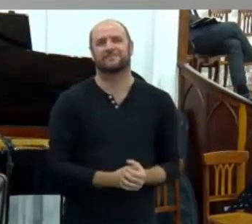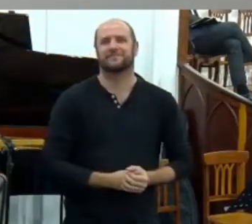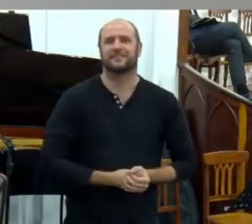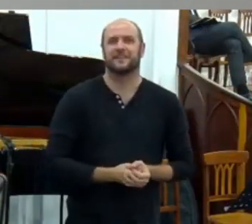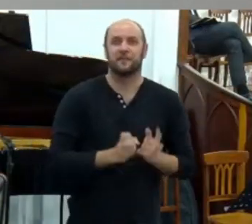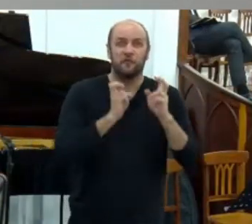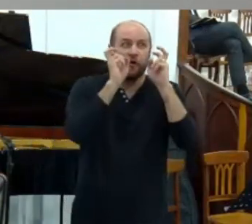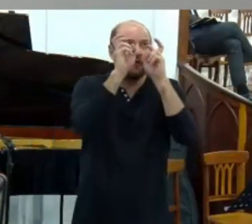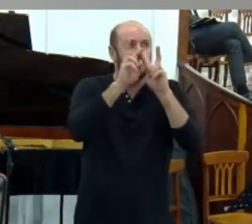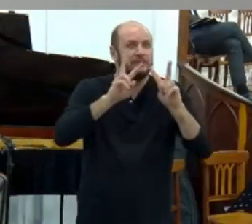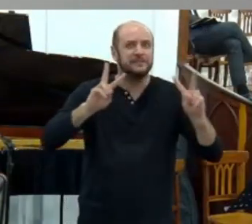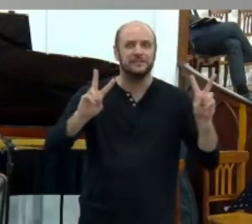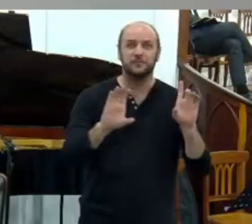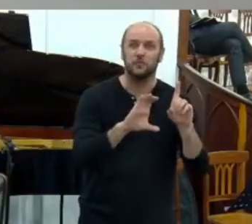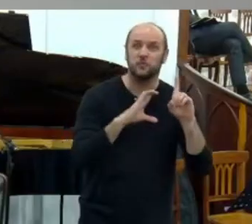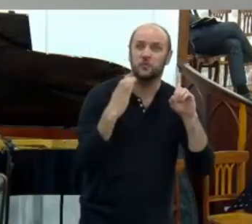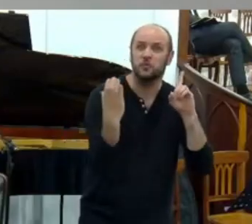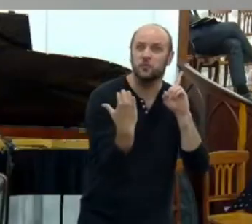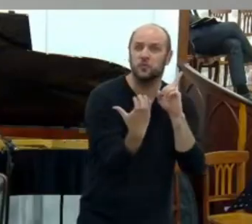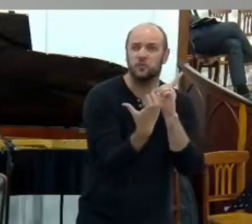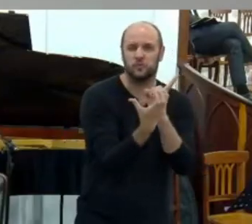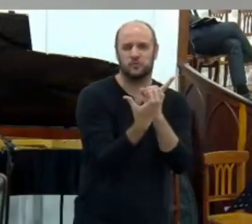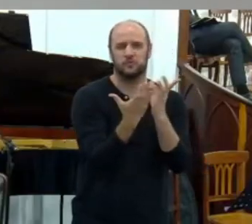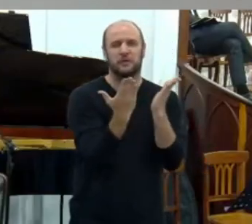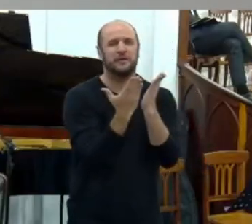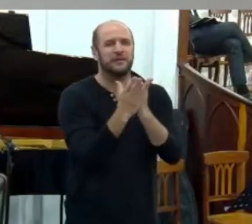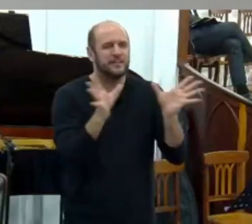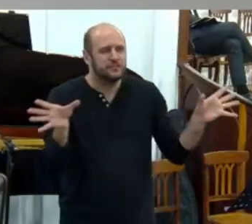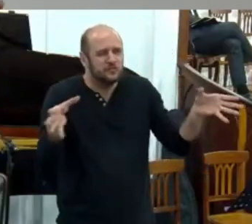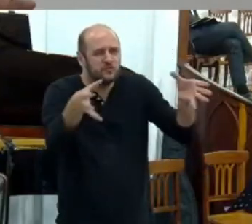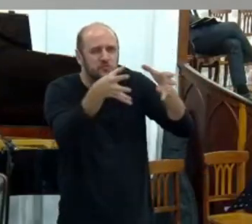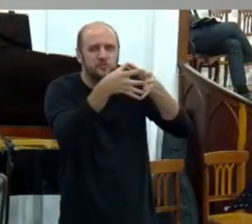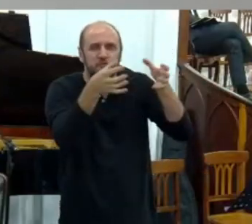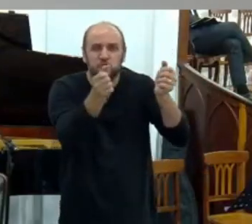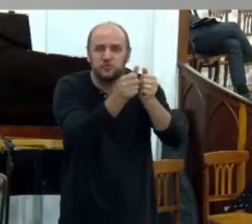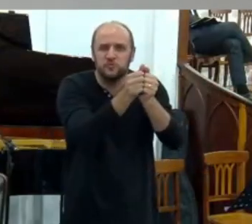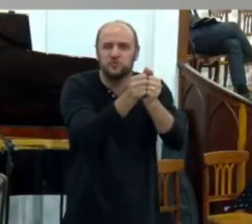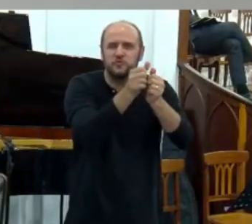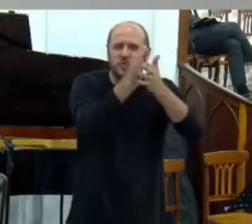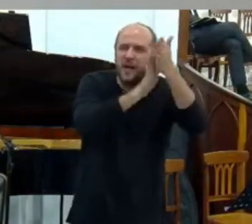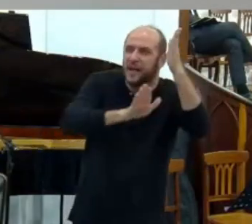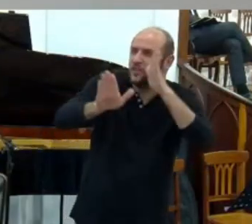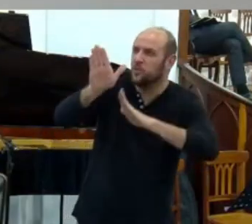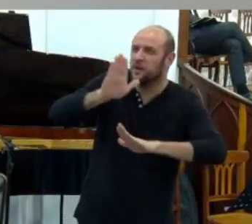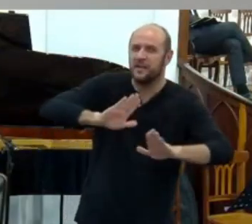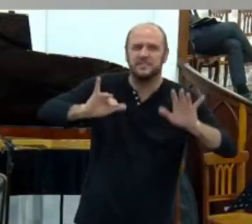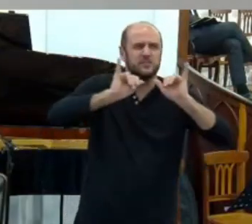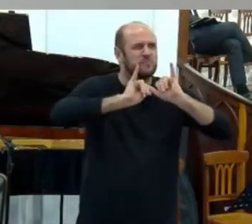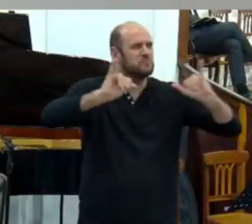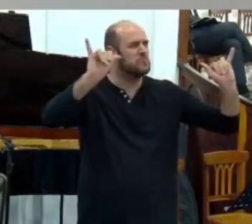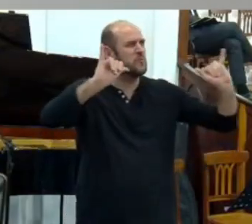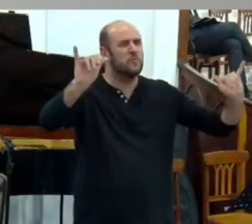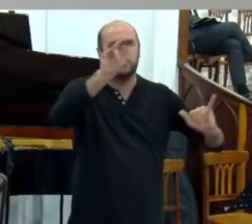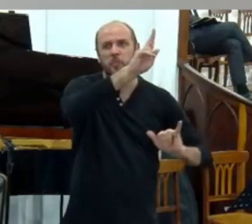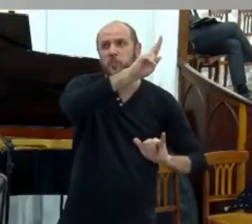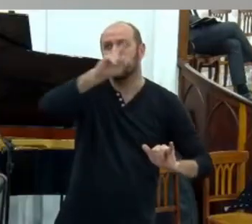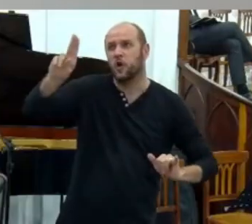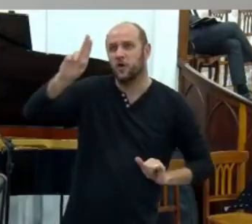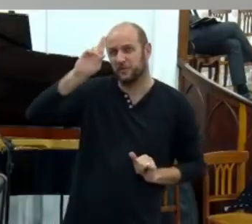Esta é a visão do culto, ou do ajuntamento solene, da adoração pública do nome do Senhor.